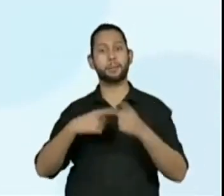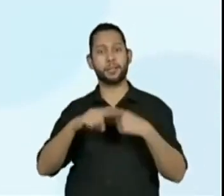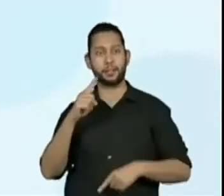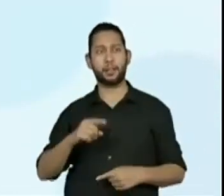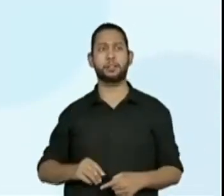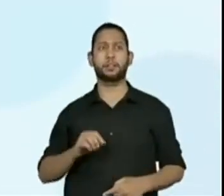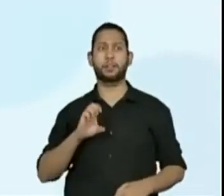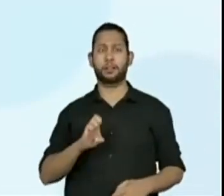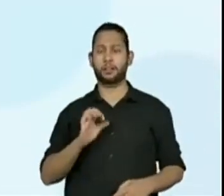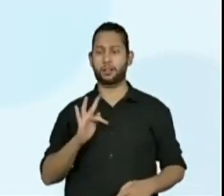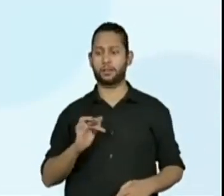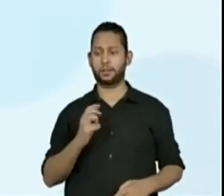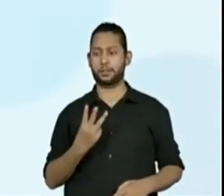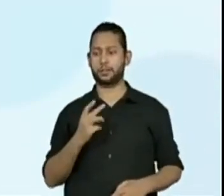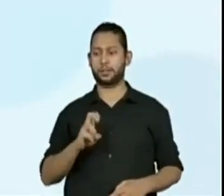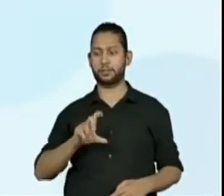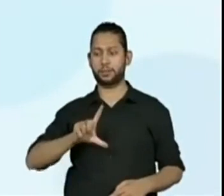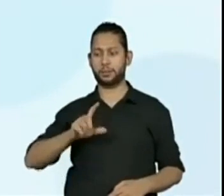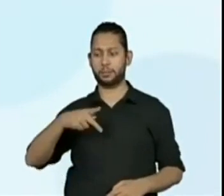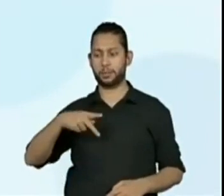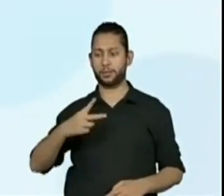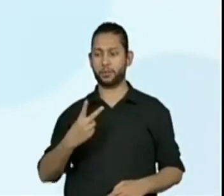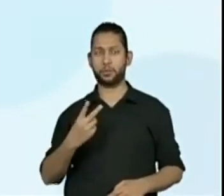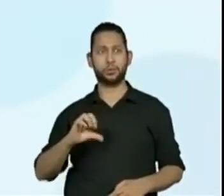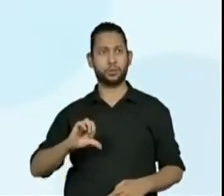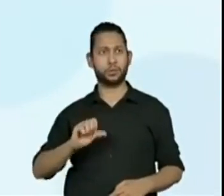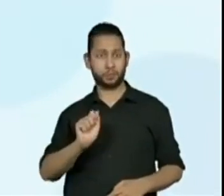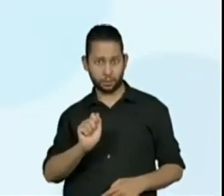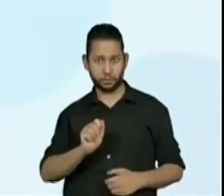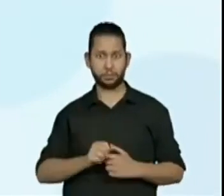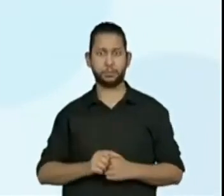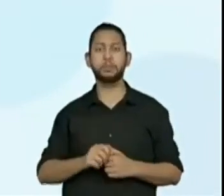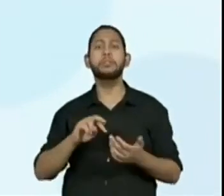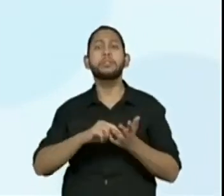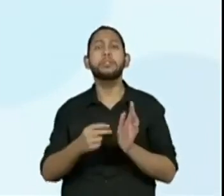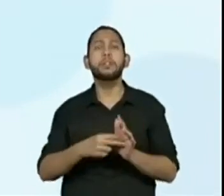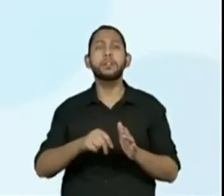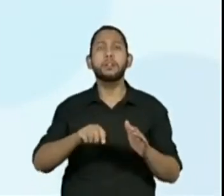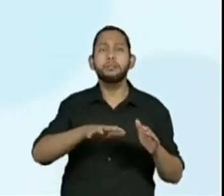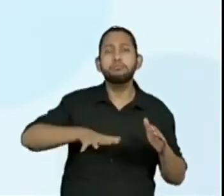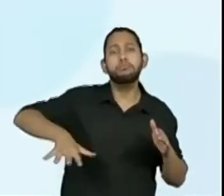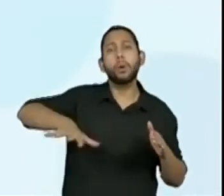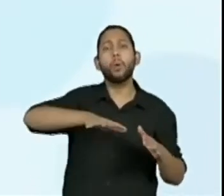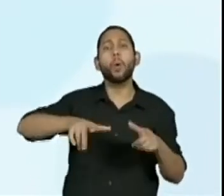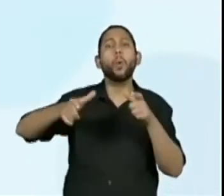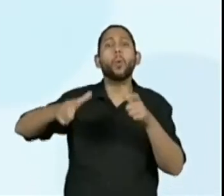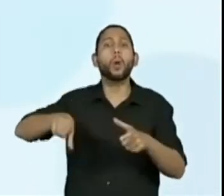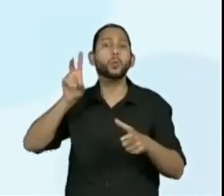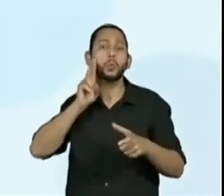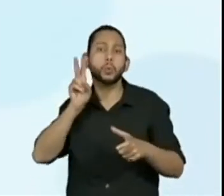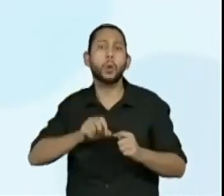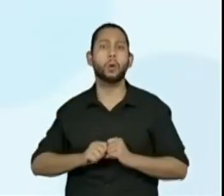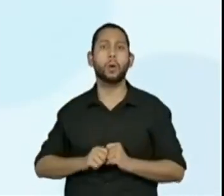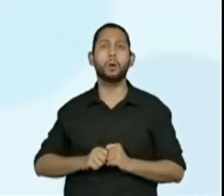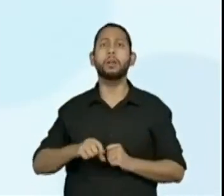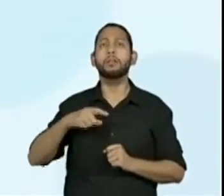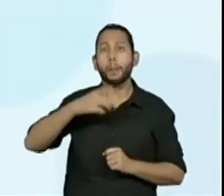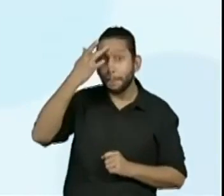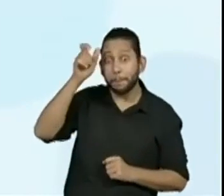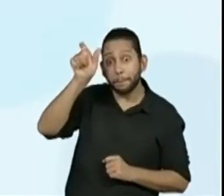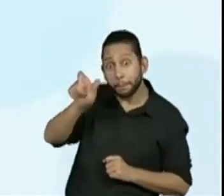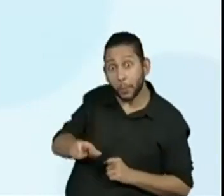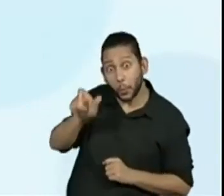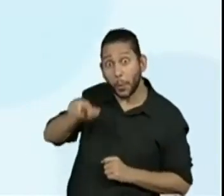EF35 LP29A. Identificar cenário, personagem central, conflito